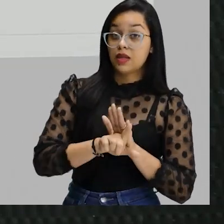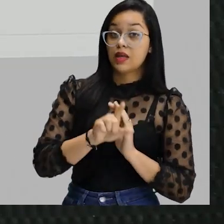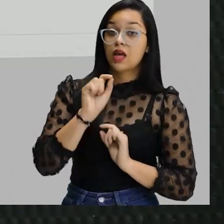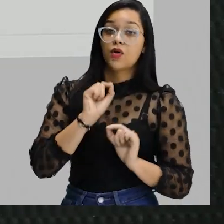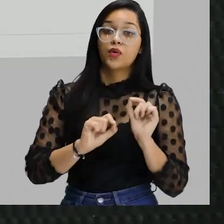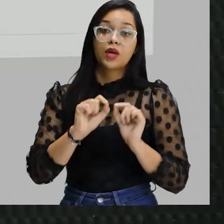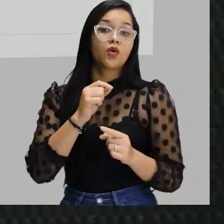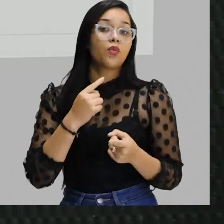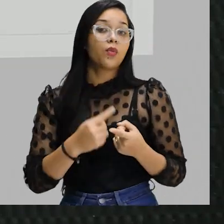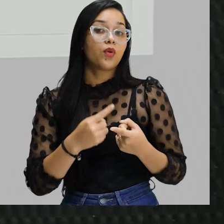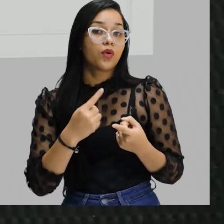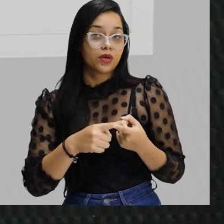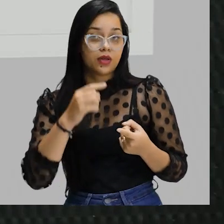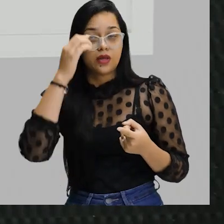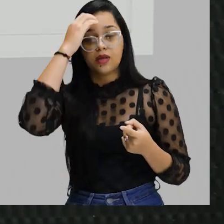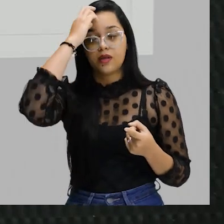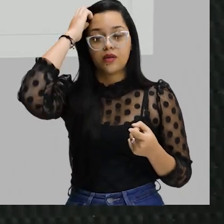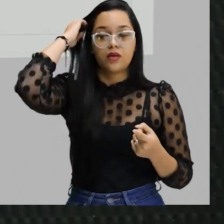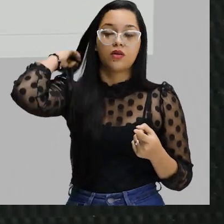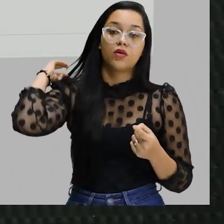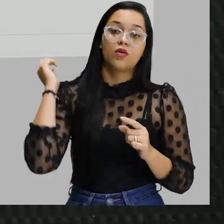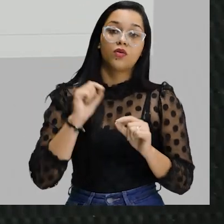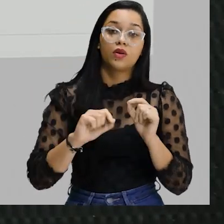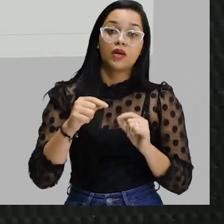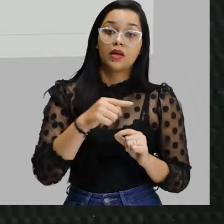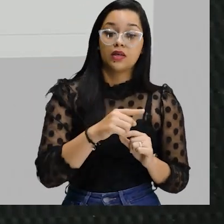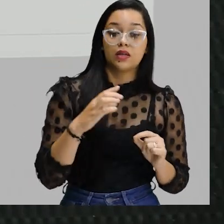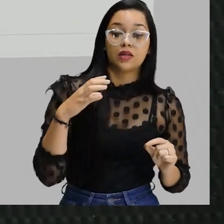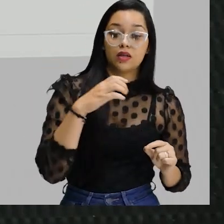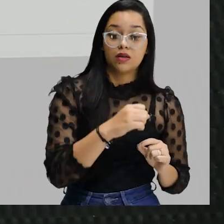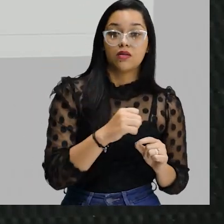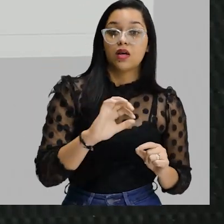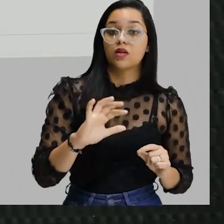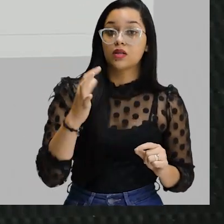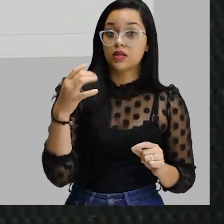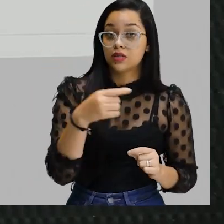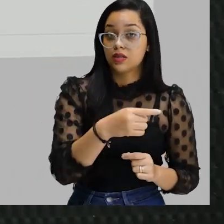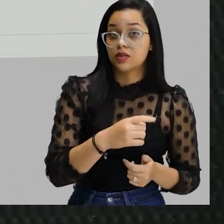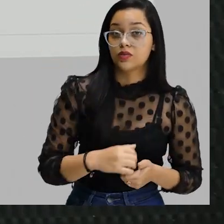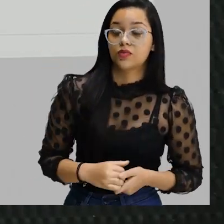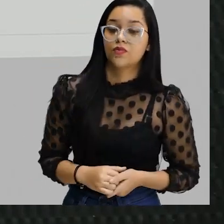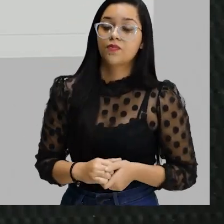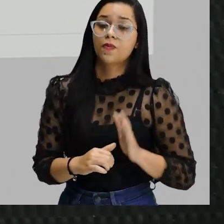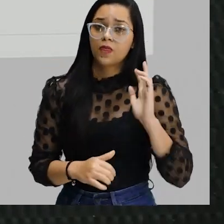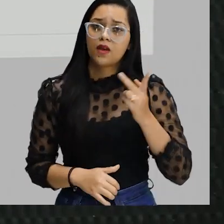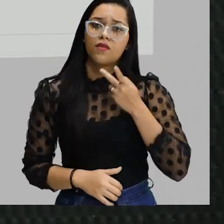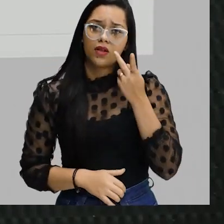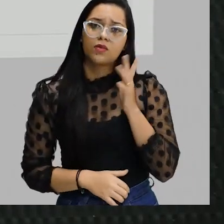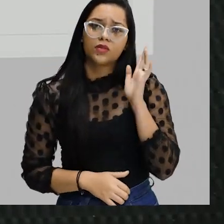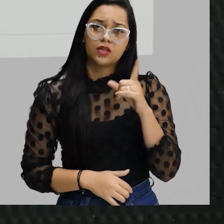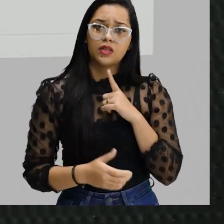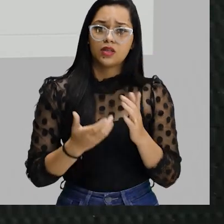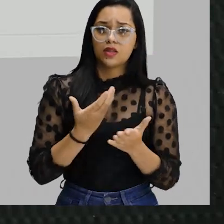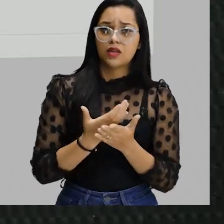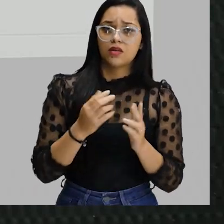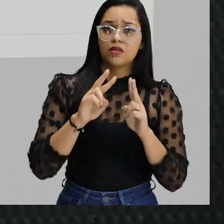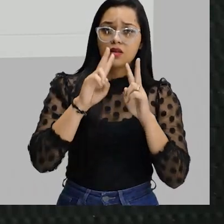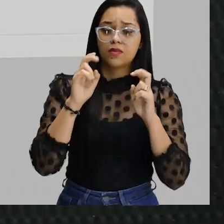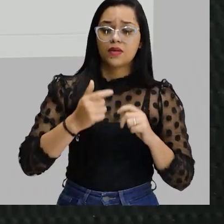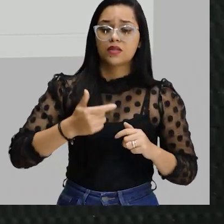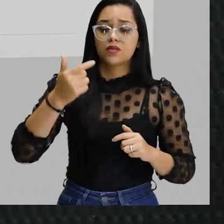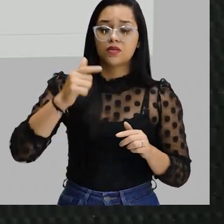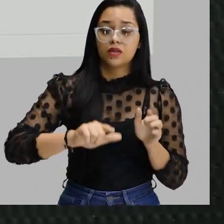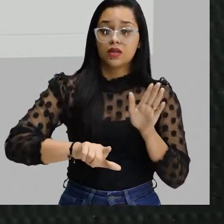é o porquê que essa aceleração está agindo. Falamos muito bem isso na aula sobre segunda